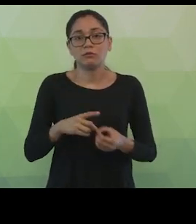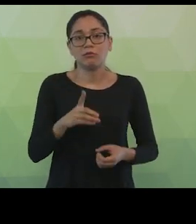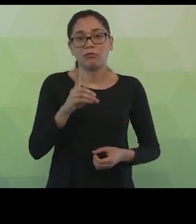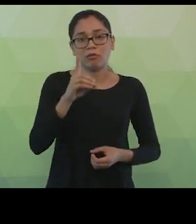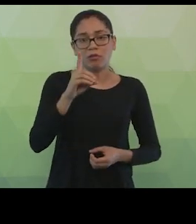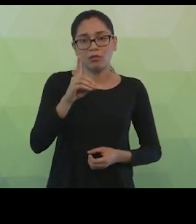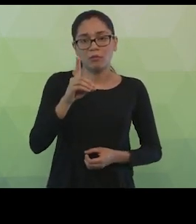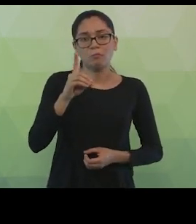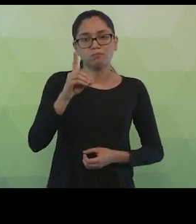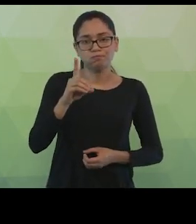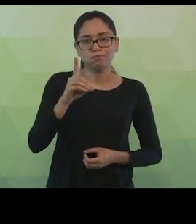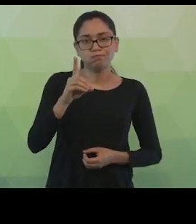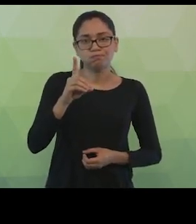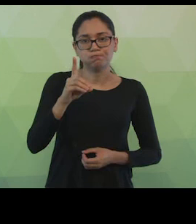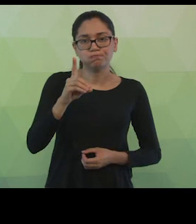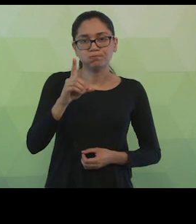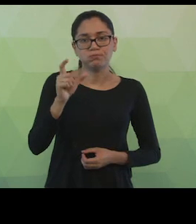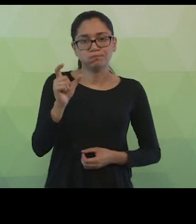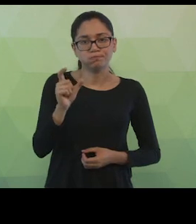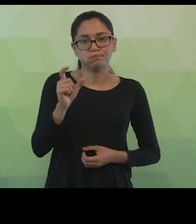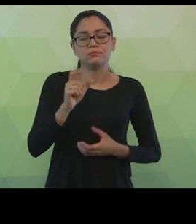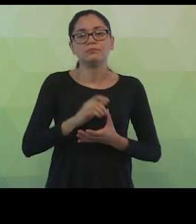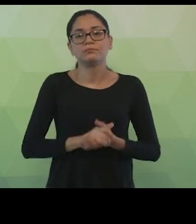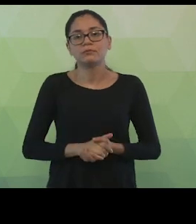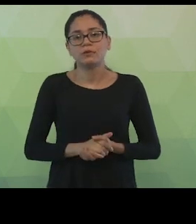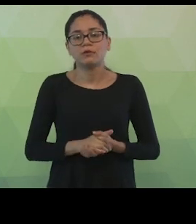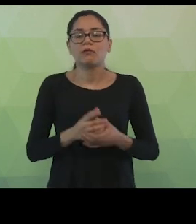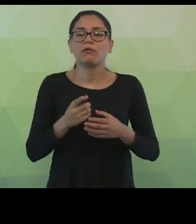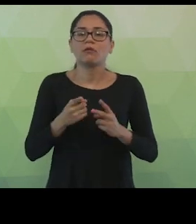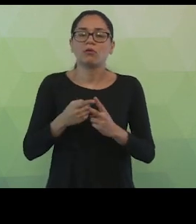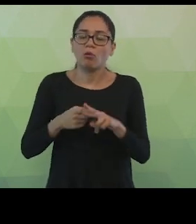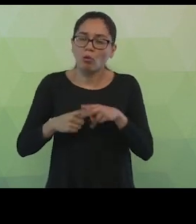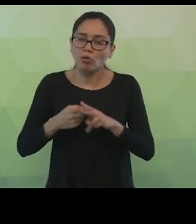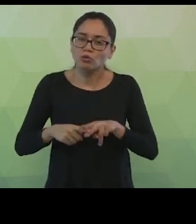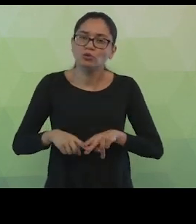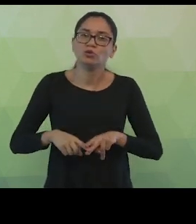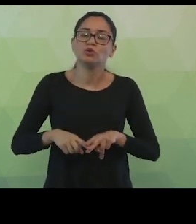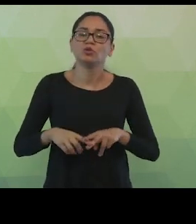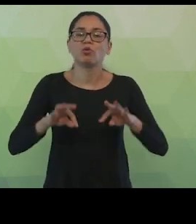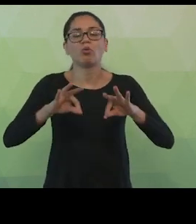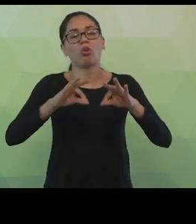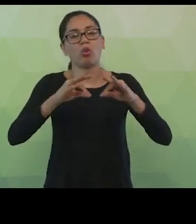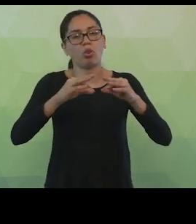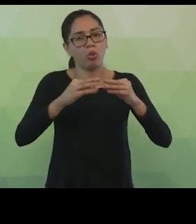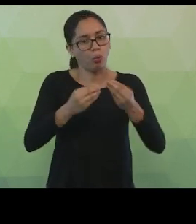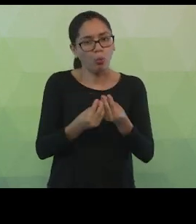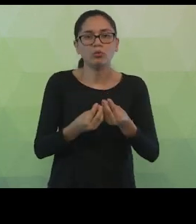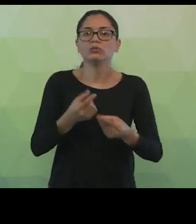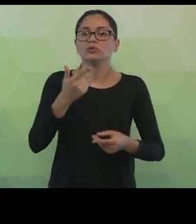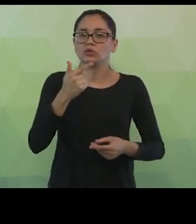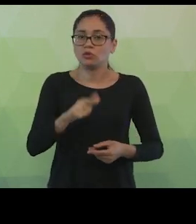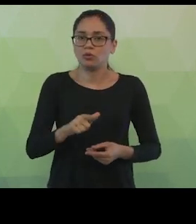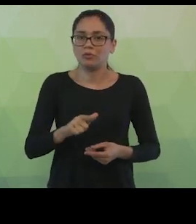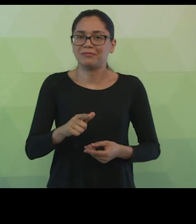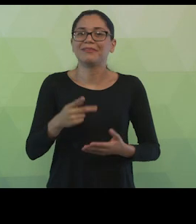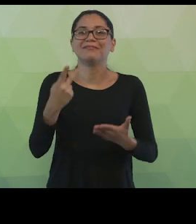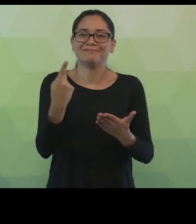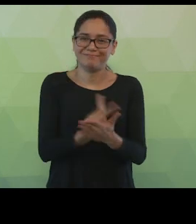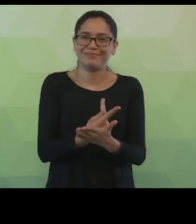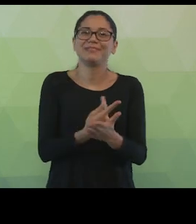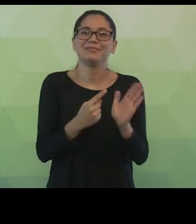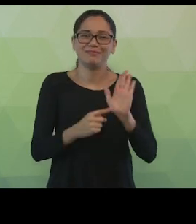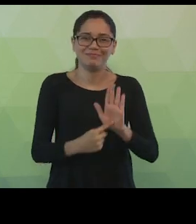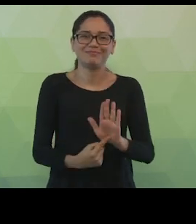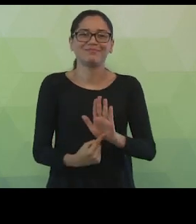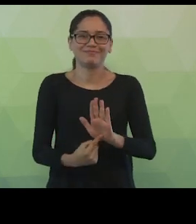novamente, eu tenho que corrigir todo o meu programa novamente, porque senão ele dá o